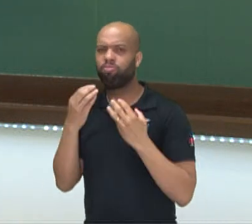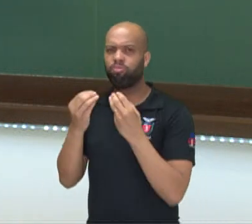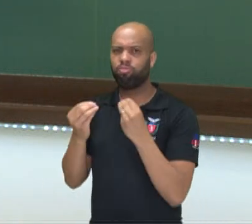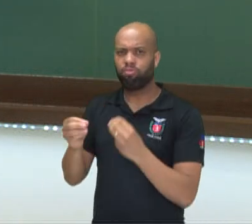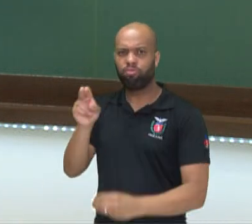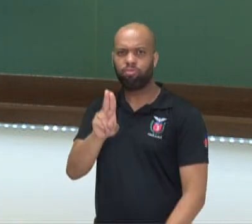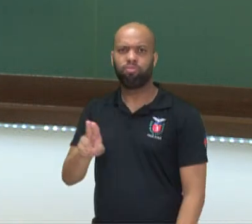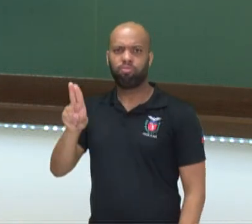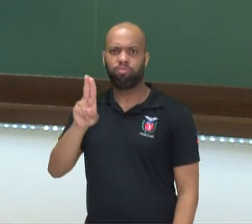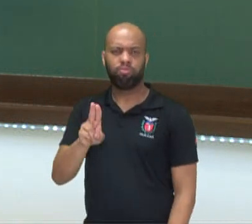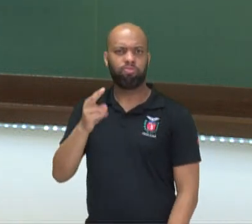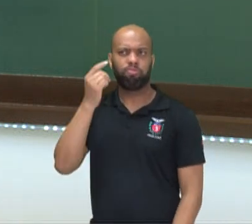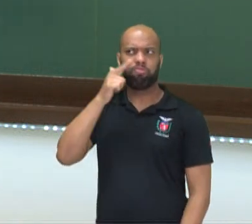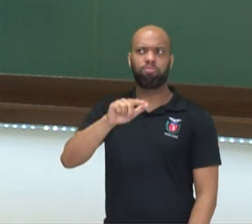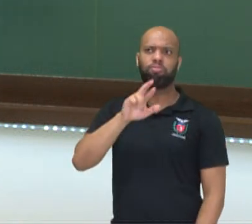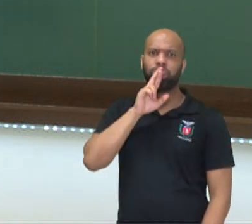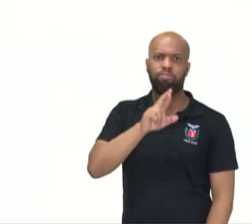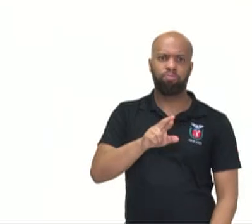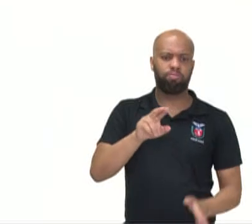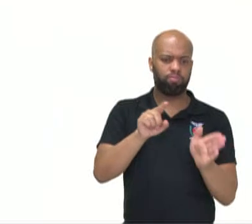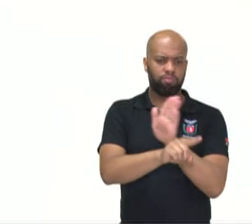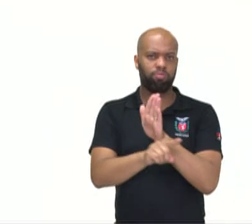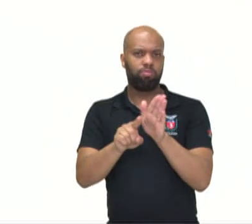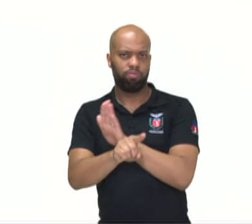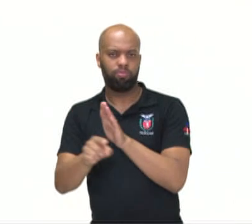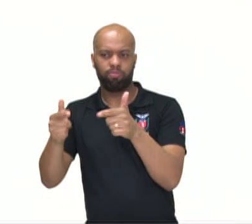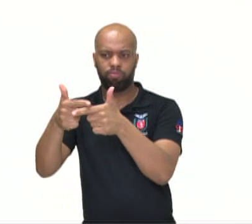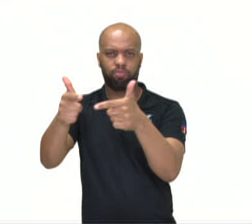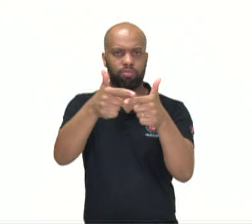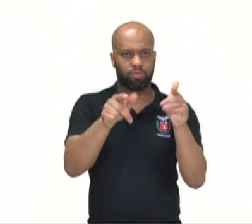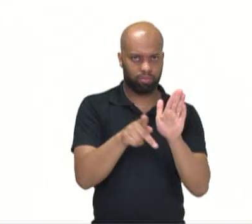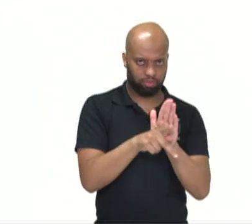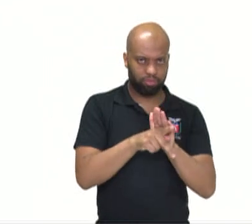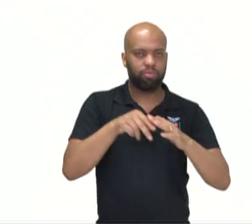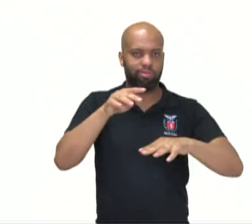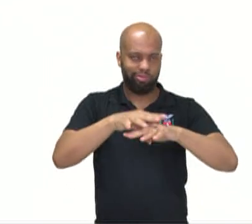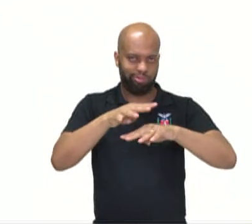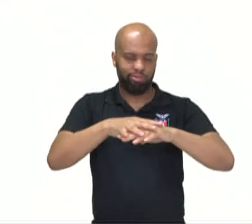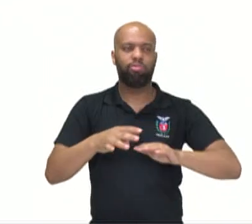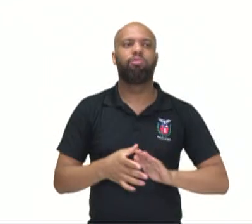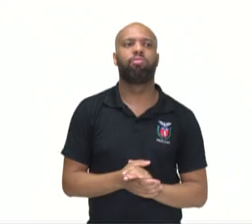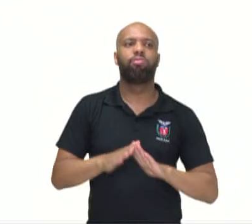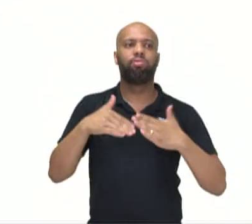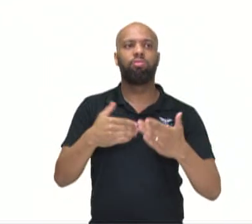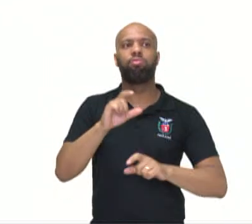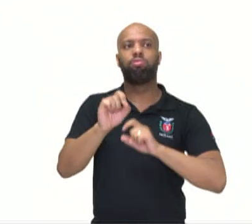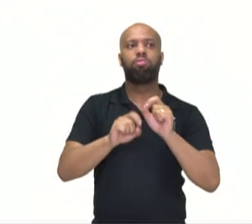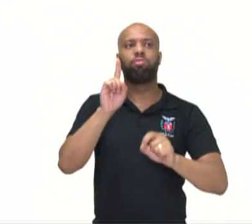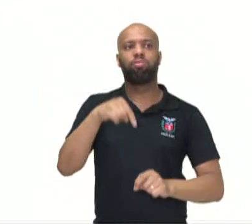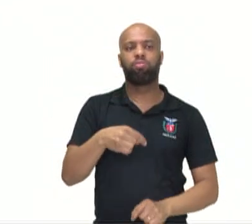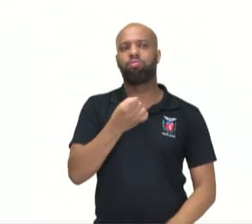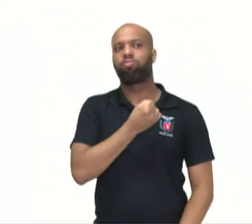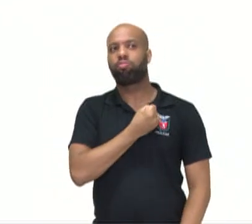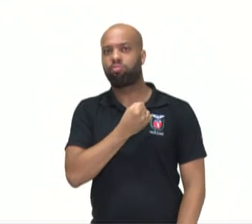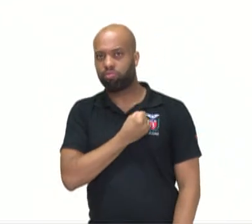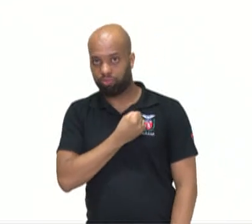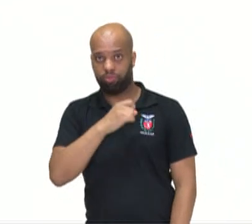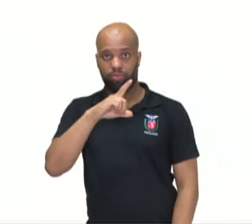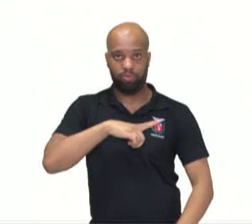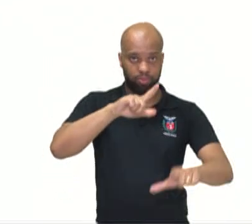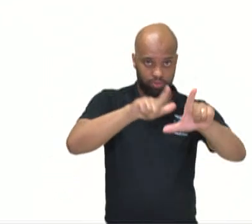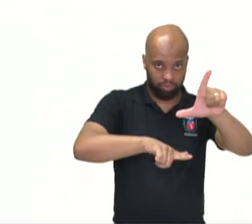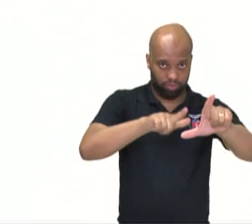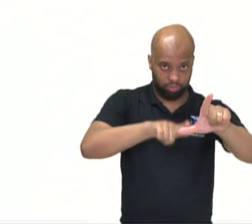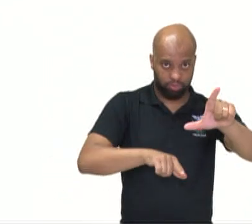Primeiro, o que é um valor numérico? O valor numérico é o valor que uma expressão algébrica possui quando substituímos as variáveis por números